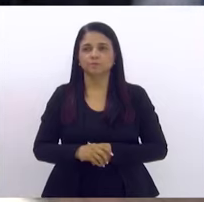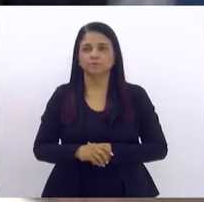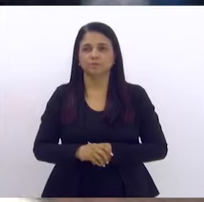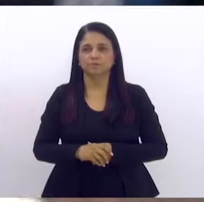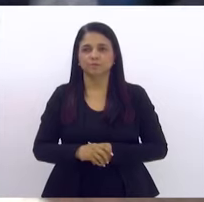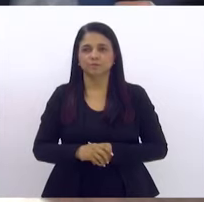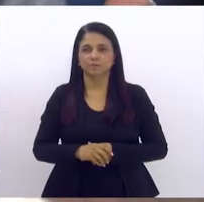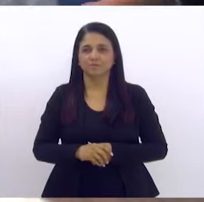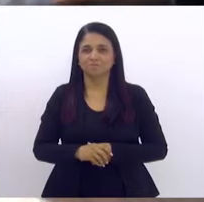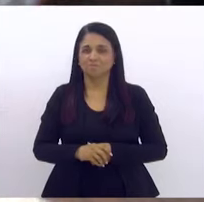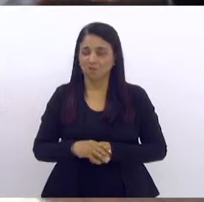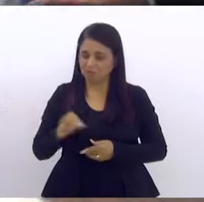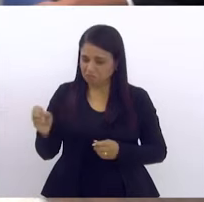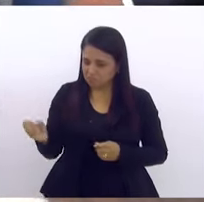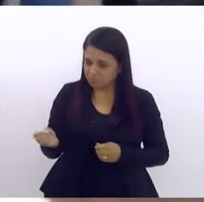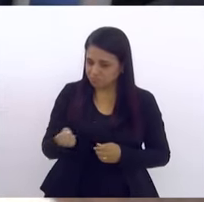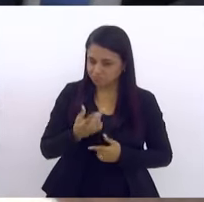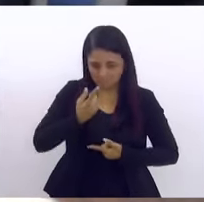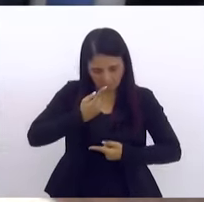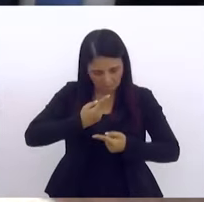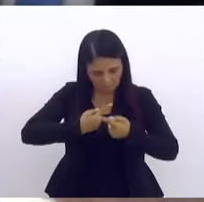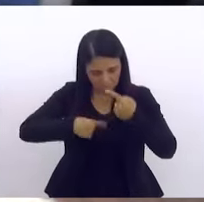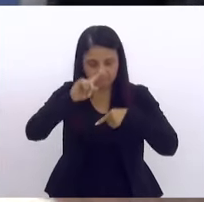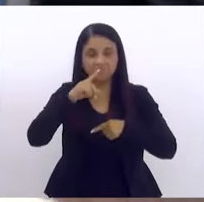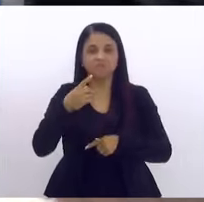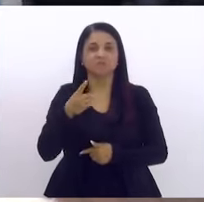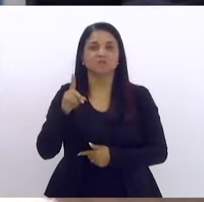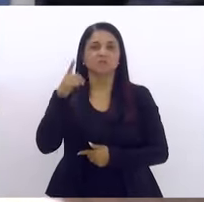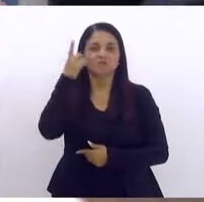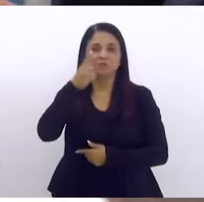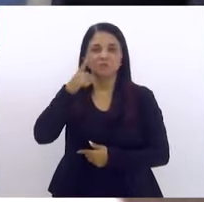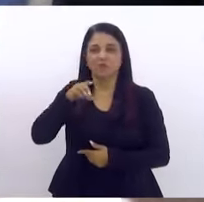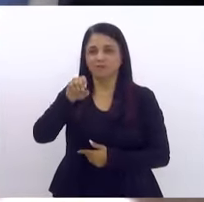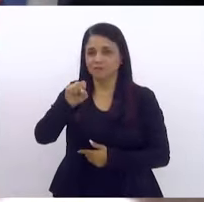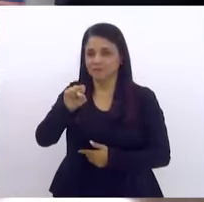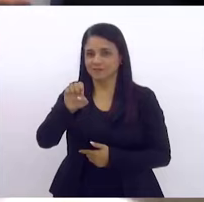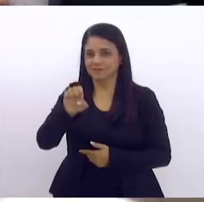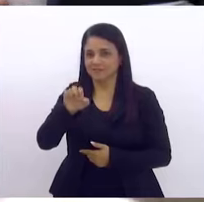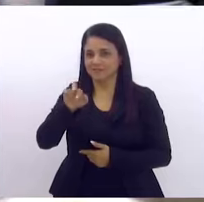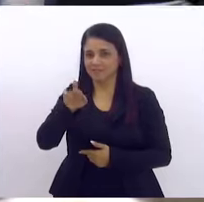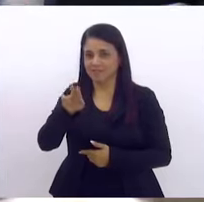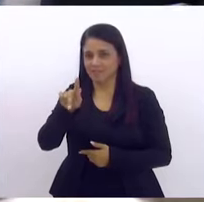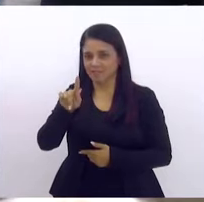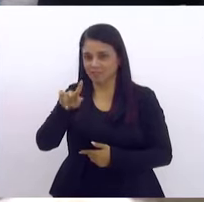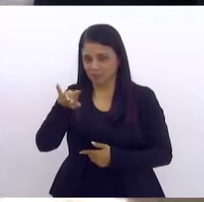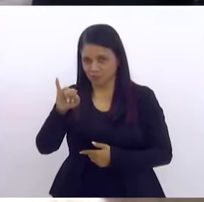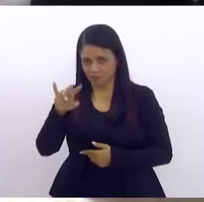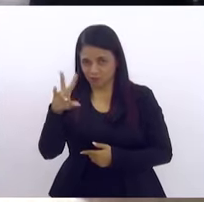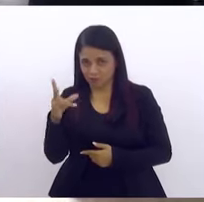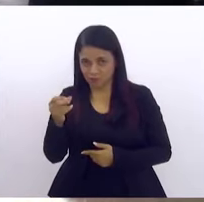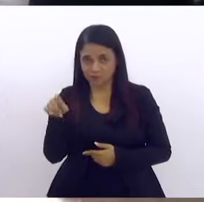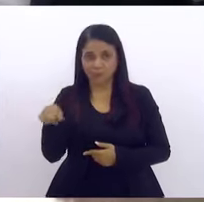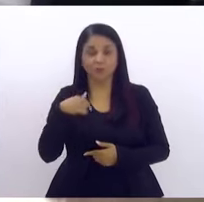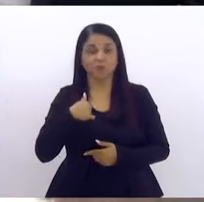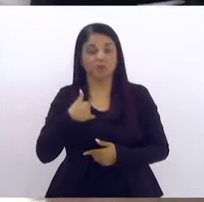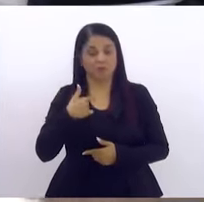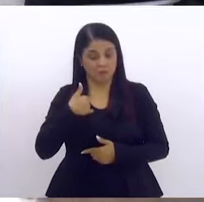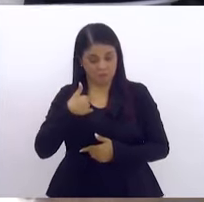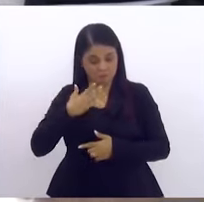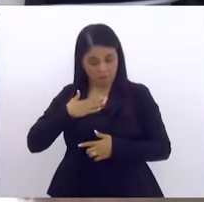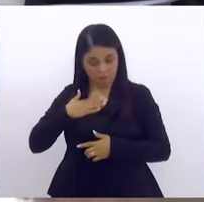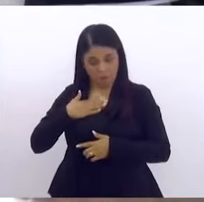nós inovamos. Deputado doutor Serginho, pelo menos da minha parte,